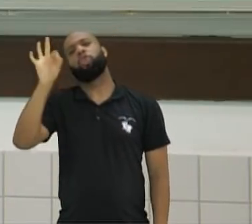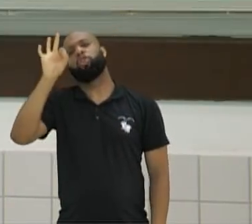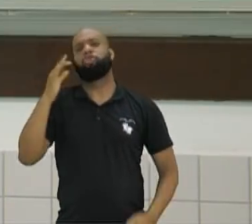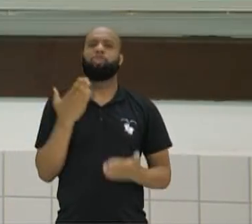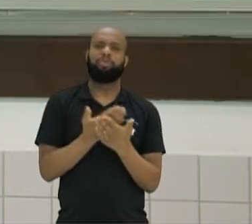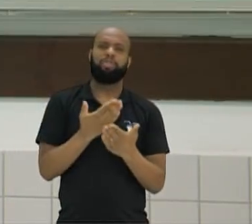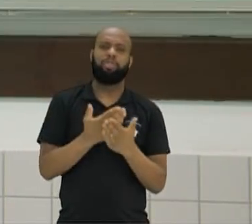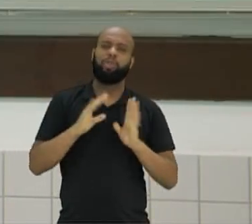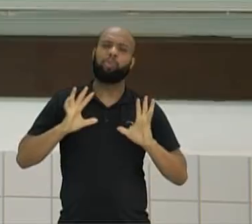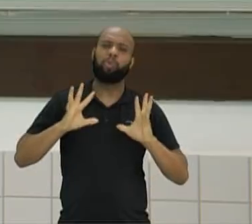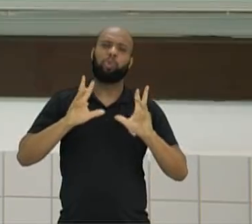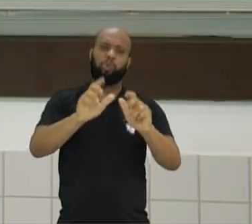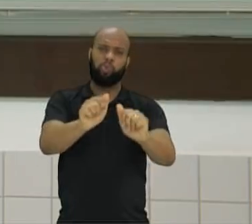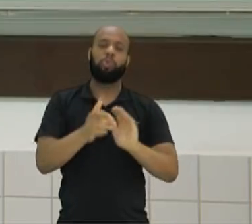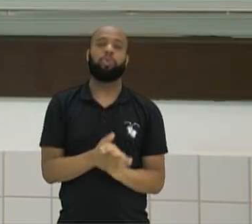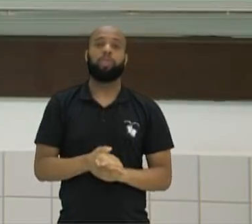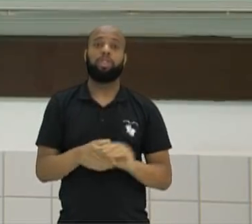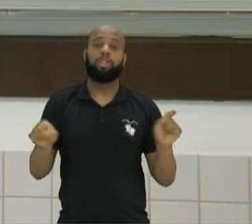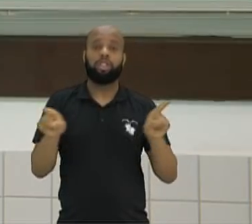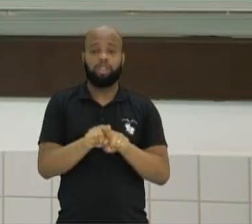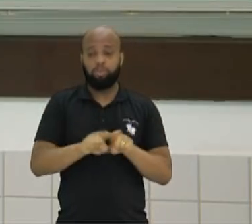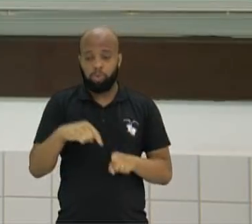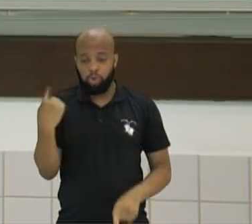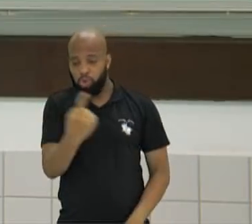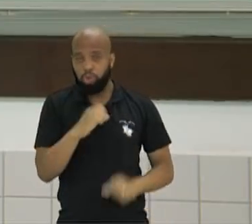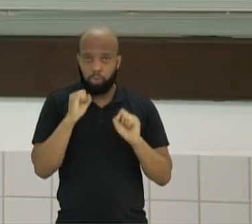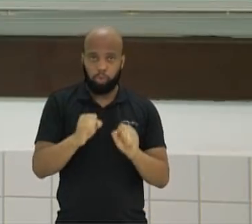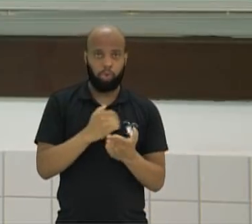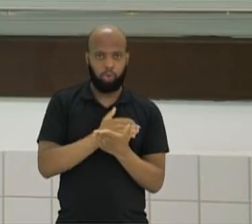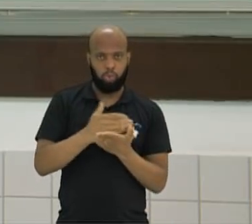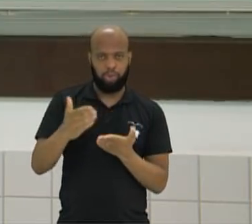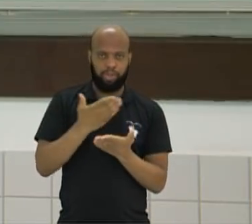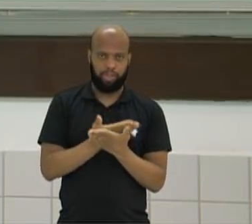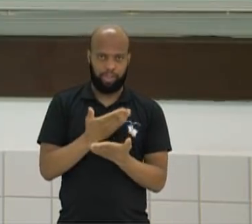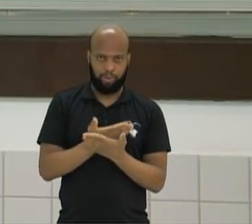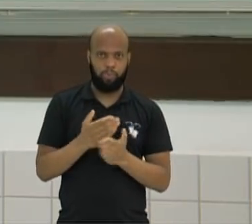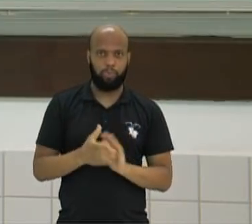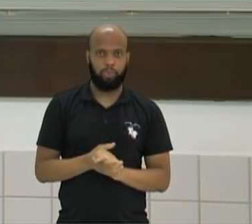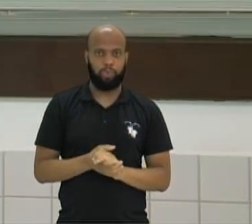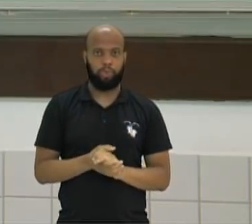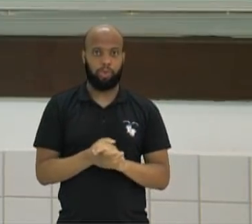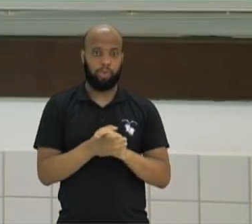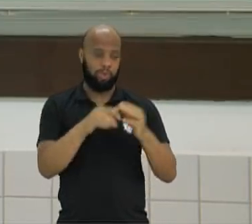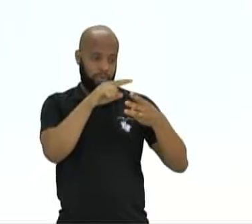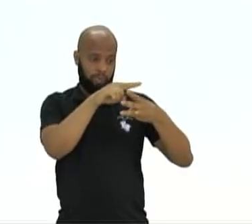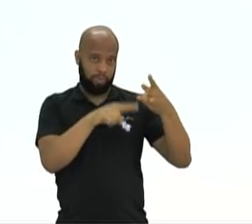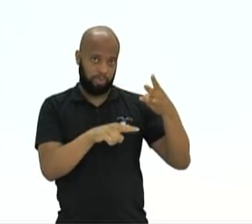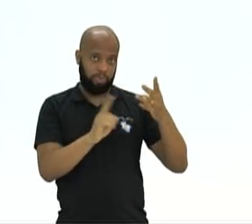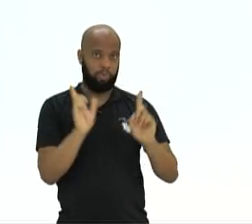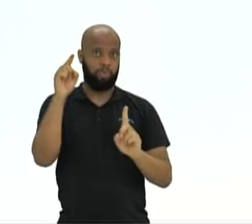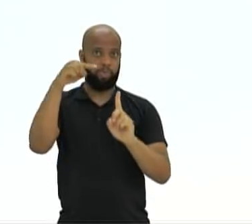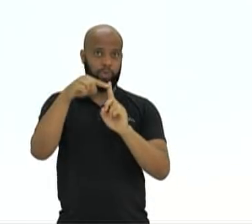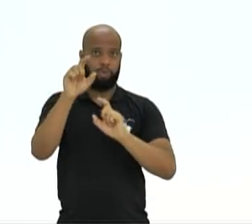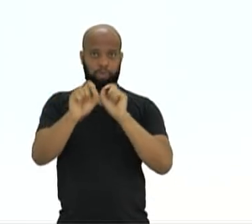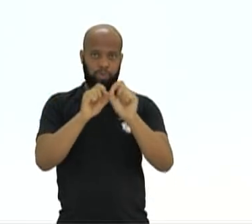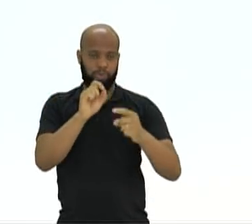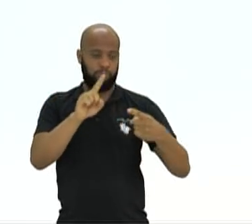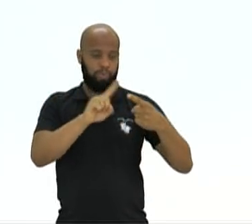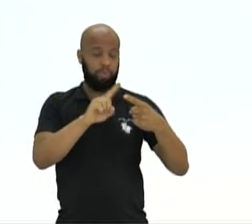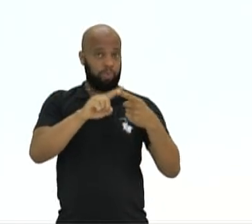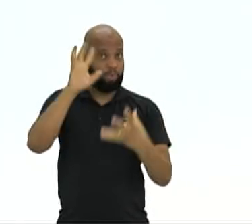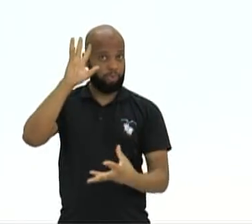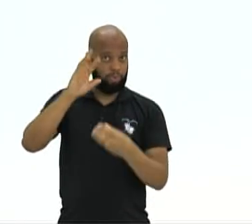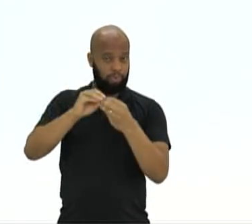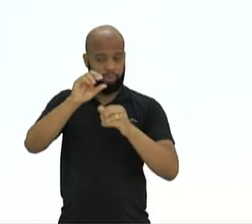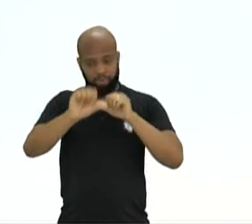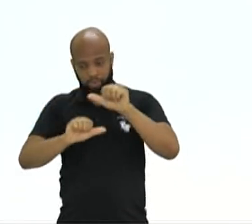todos nós e que nós possamos então começarmos essa aula. Nossos três objetivos serão esses aqui. Compreender